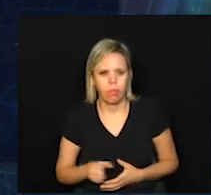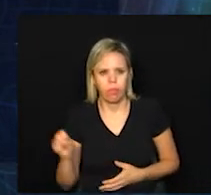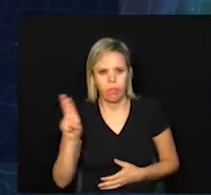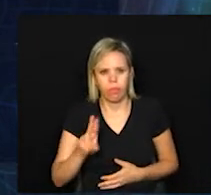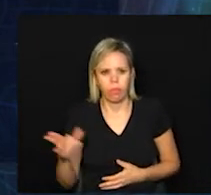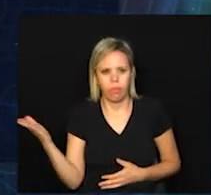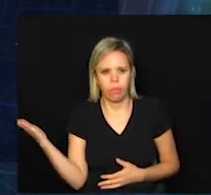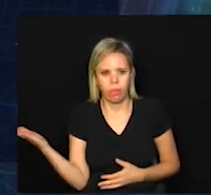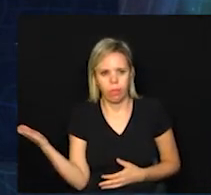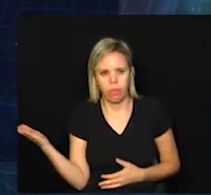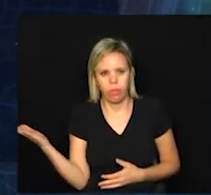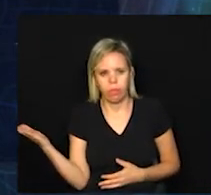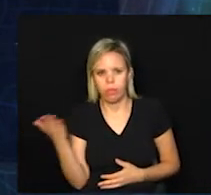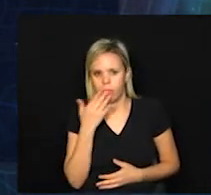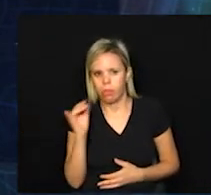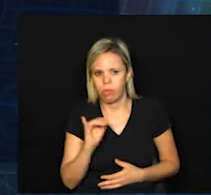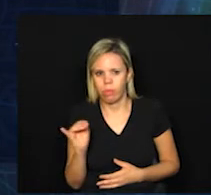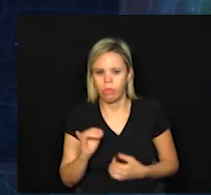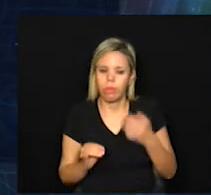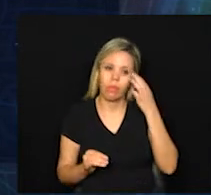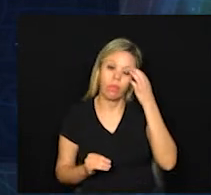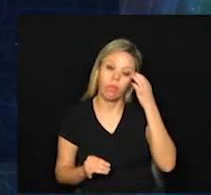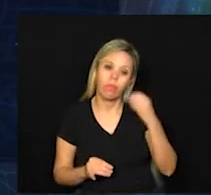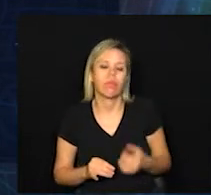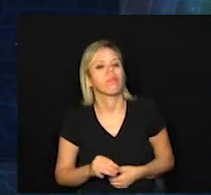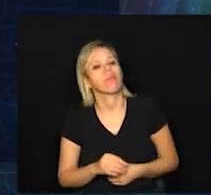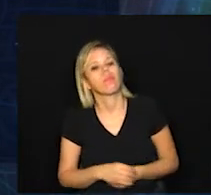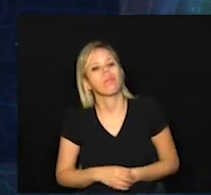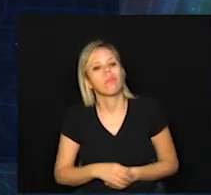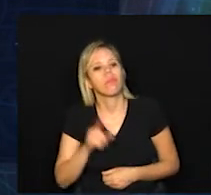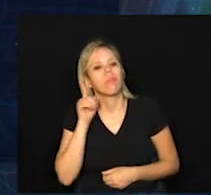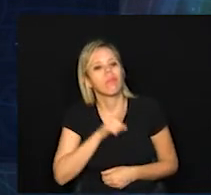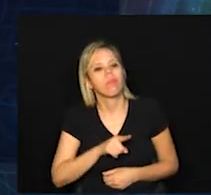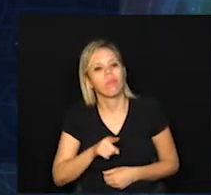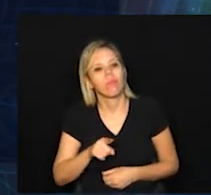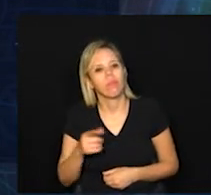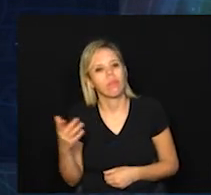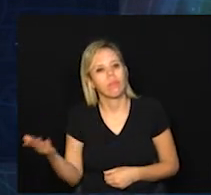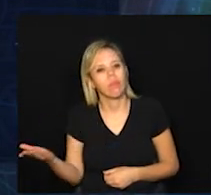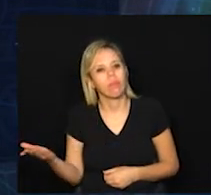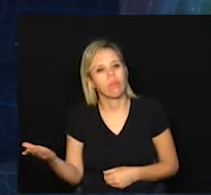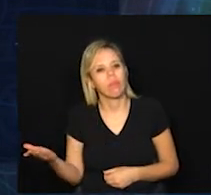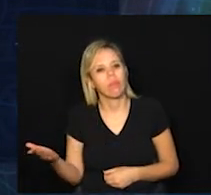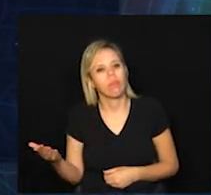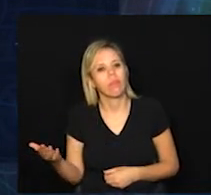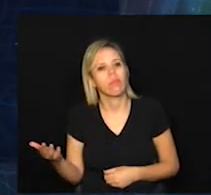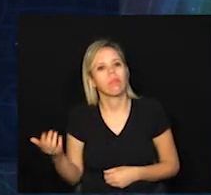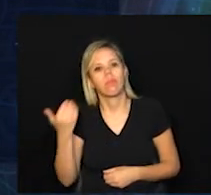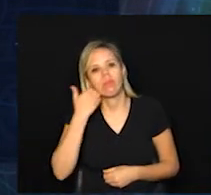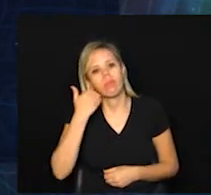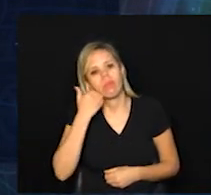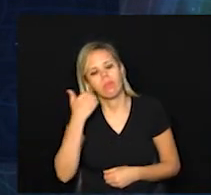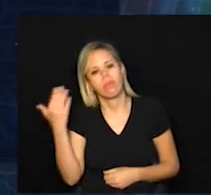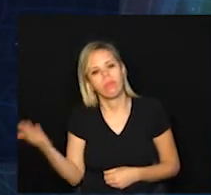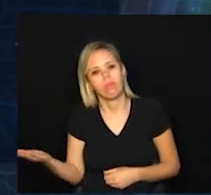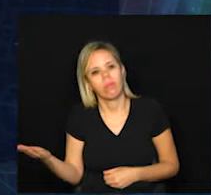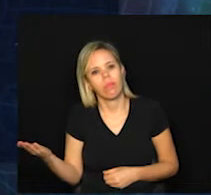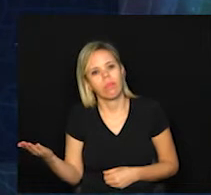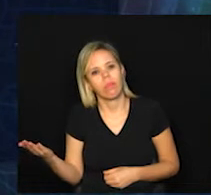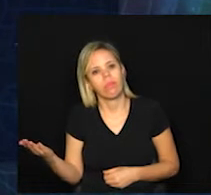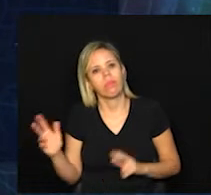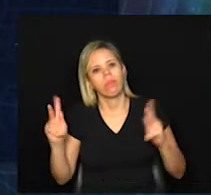Sumaré 713, Indaiatuba 518, Americana 513, Santa Bárbara do Oeste